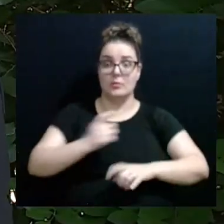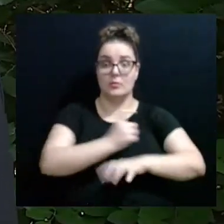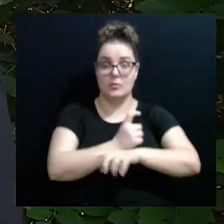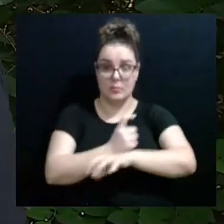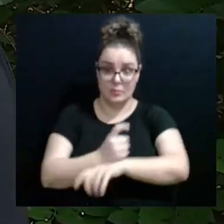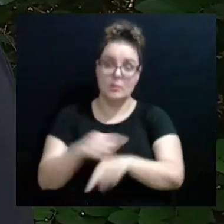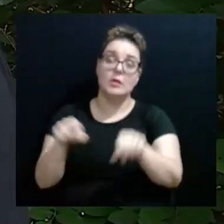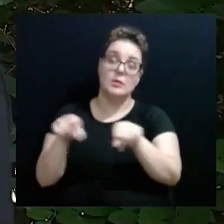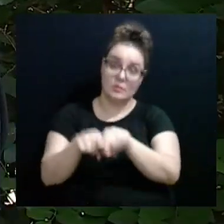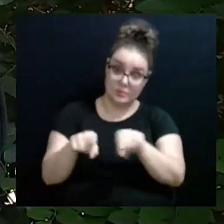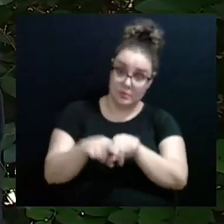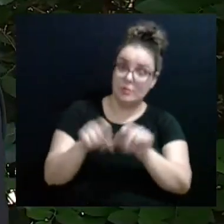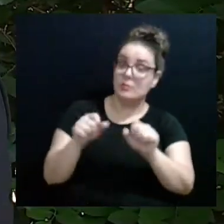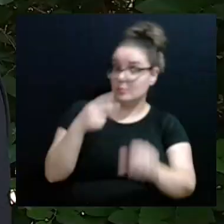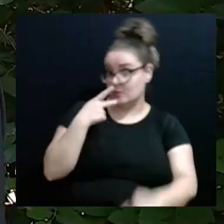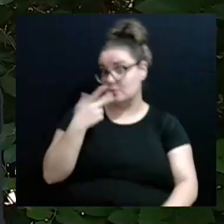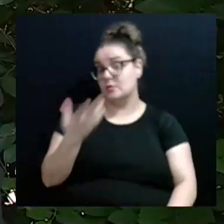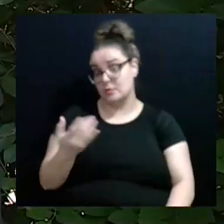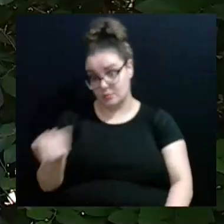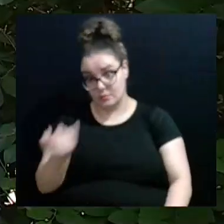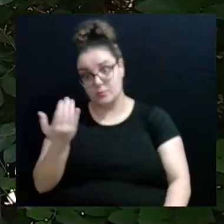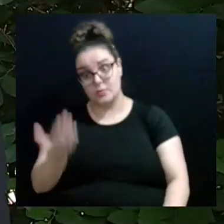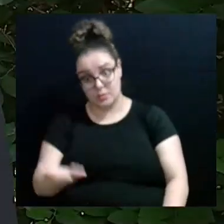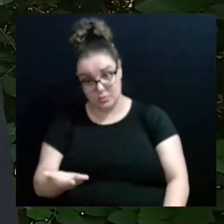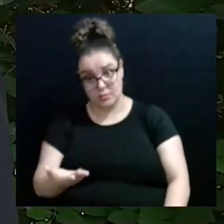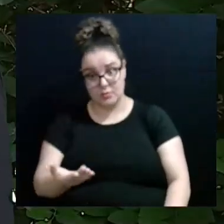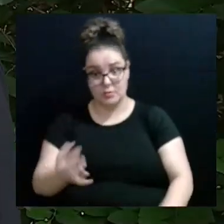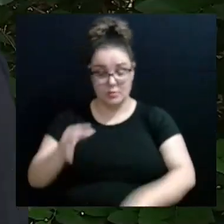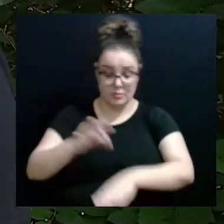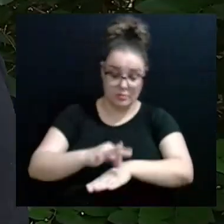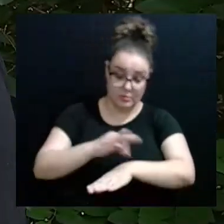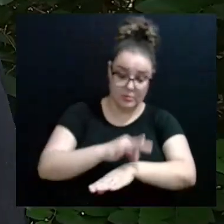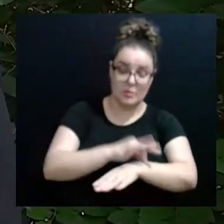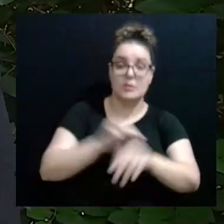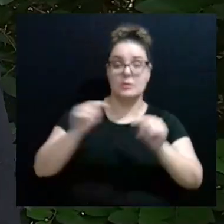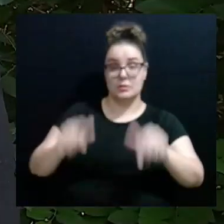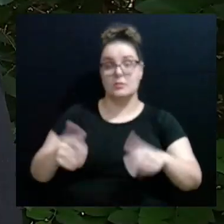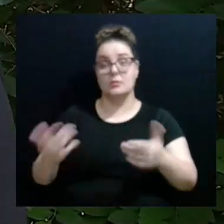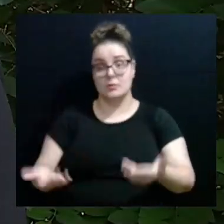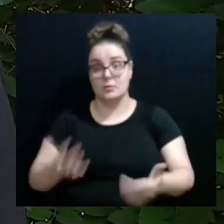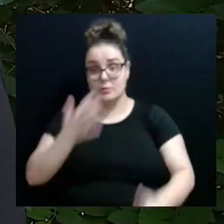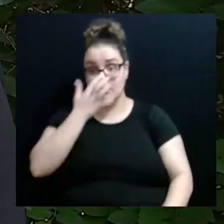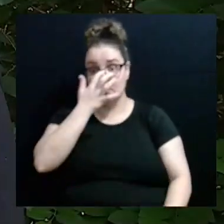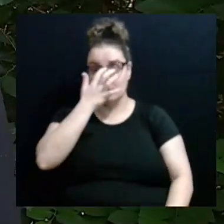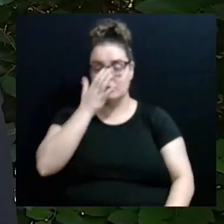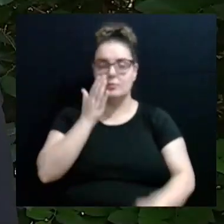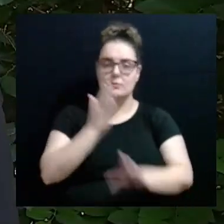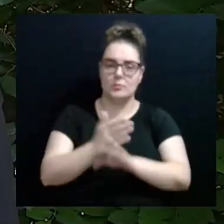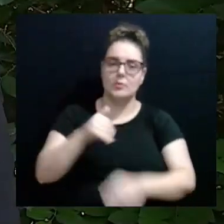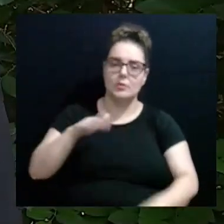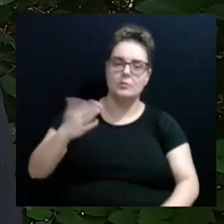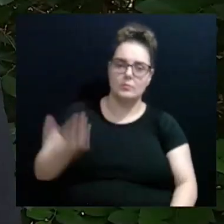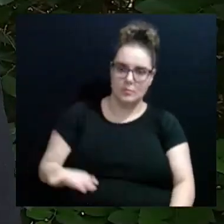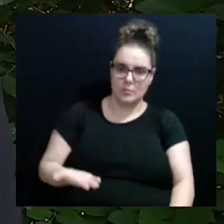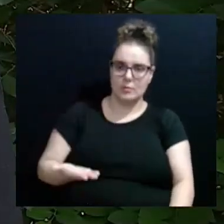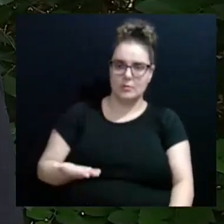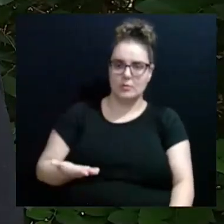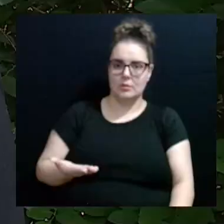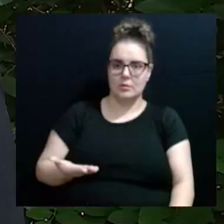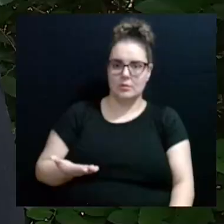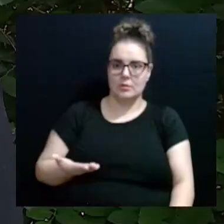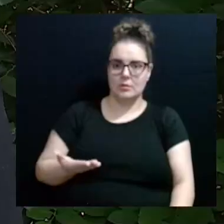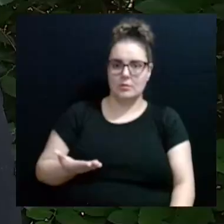falar disso, né, a importância deles, e carrapatos nesses ambientes, mas a gente encontra muito mais e está crescendo. Saiu recentemente uma